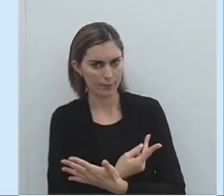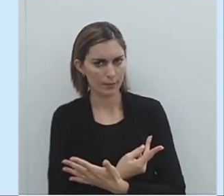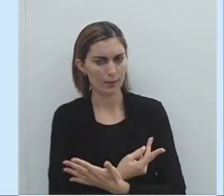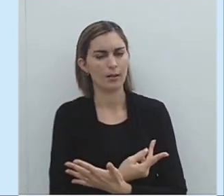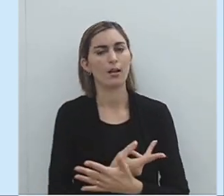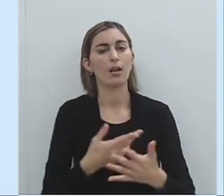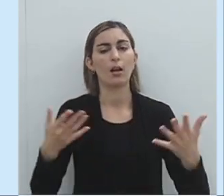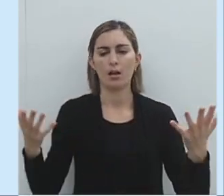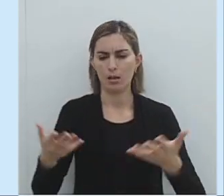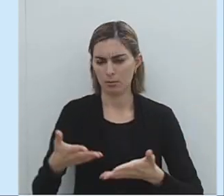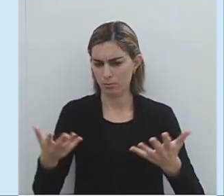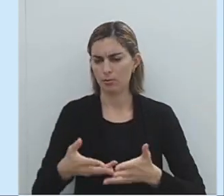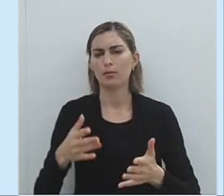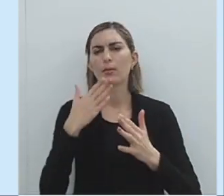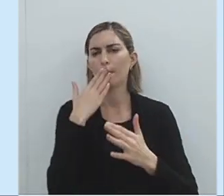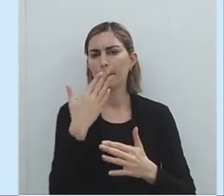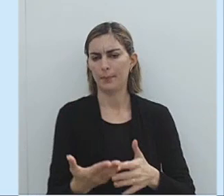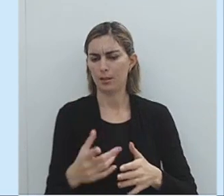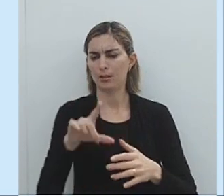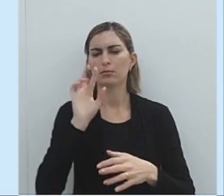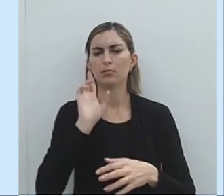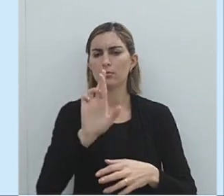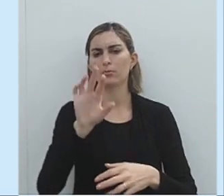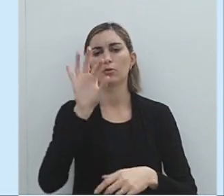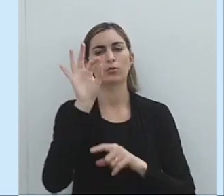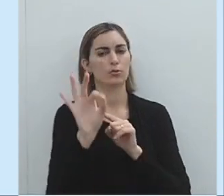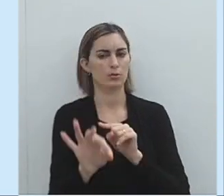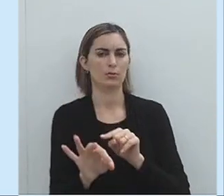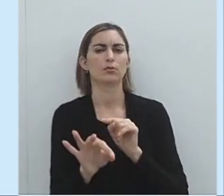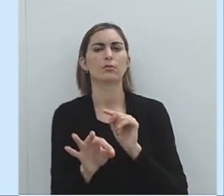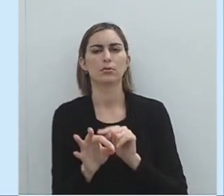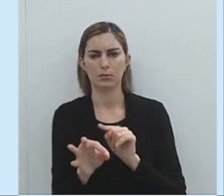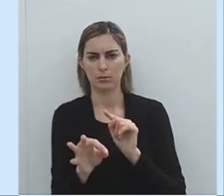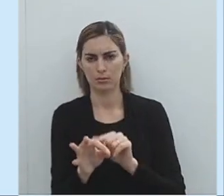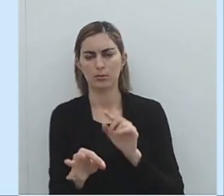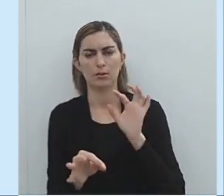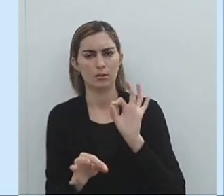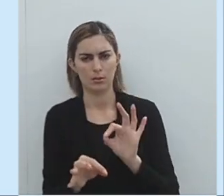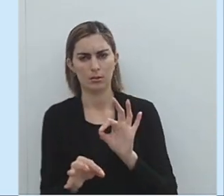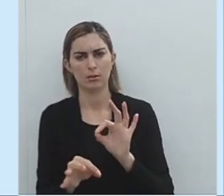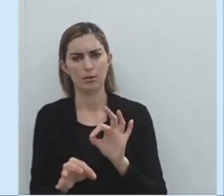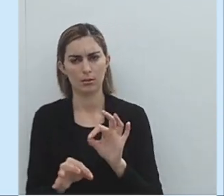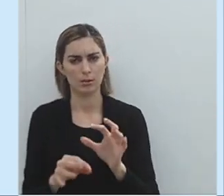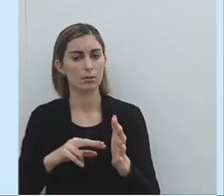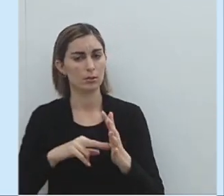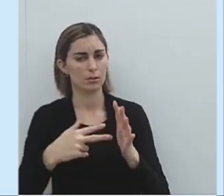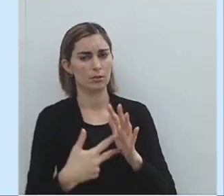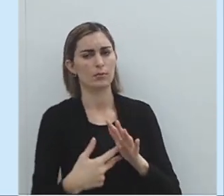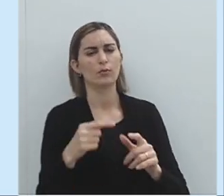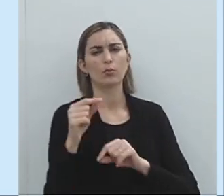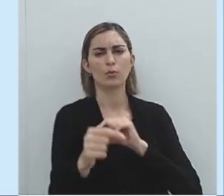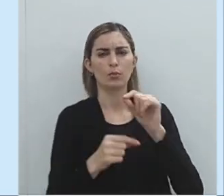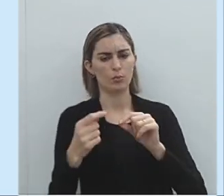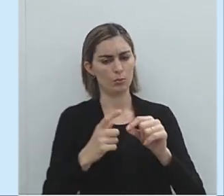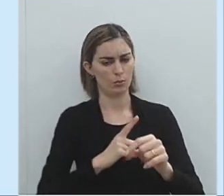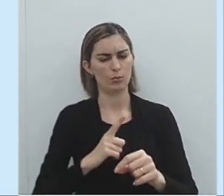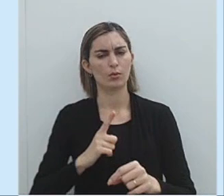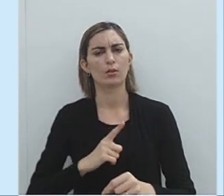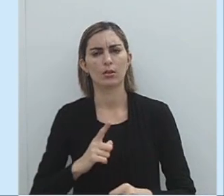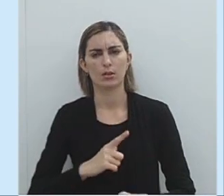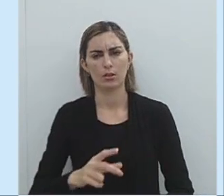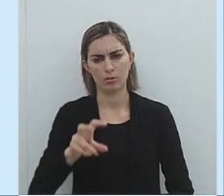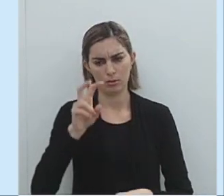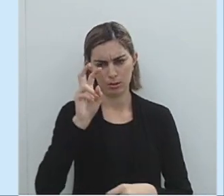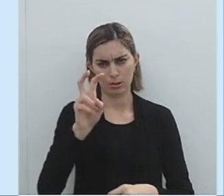alternativa incorreta. Agora a gente vai assinalar a alternativa que é correta. Isso quer dizer que eu tenho